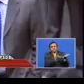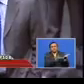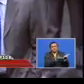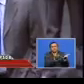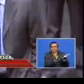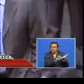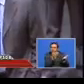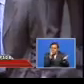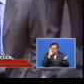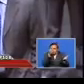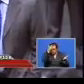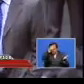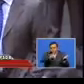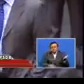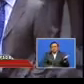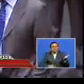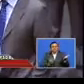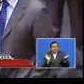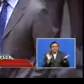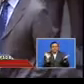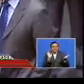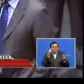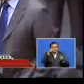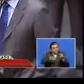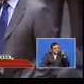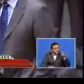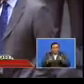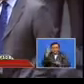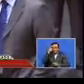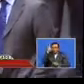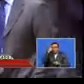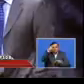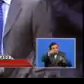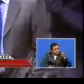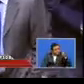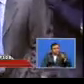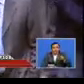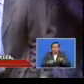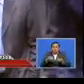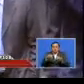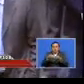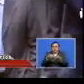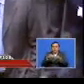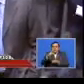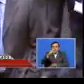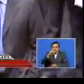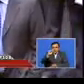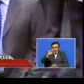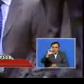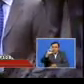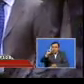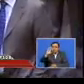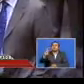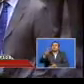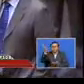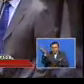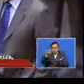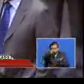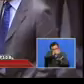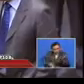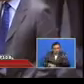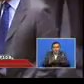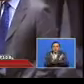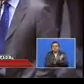falsidade moral, é uma falsidade ideológica, e o PSDB já entrou com pedido